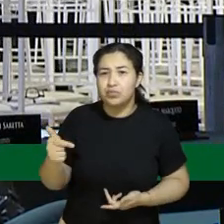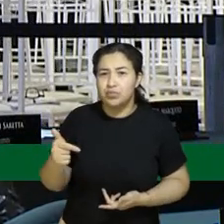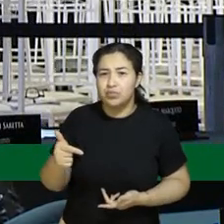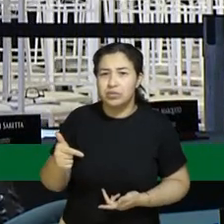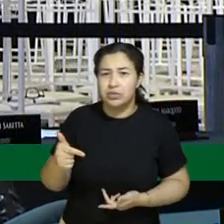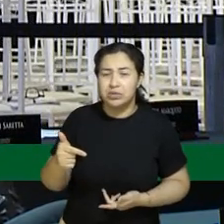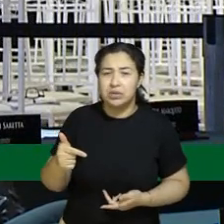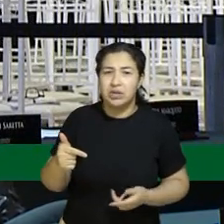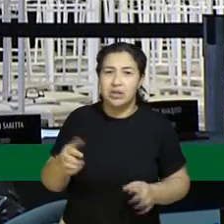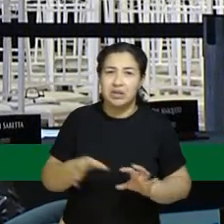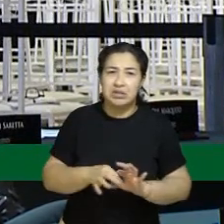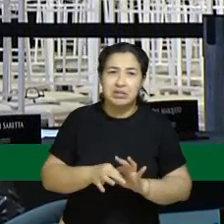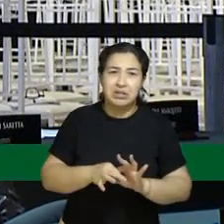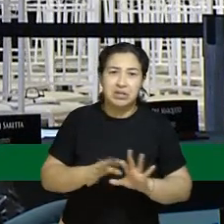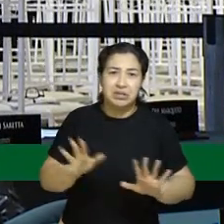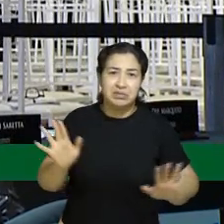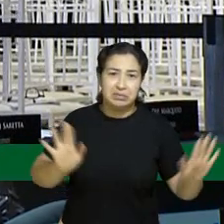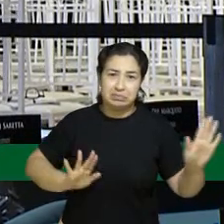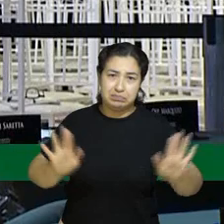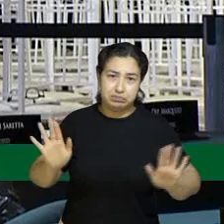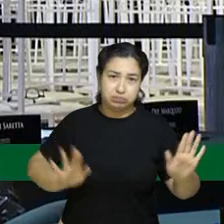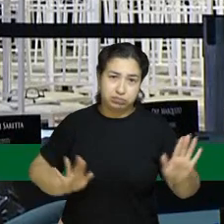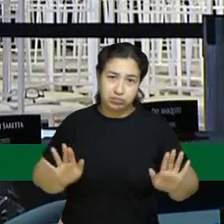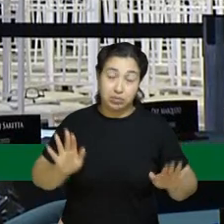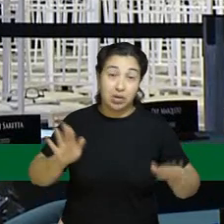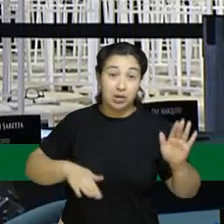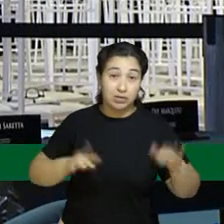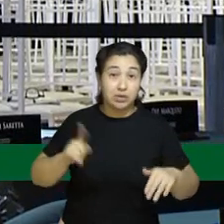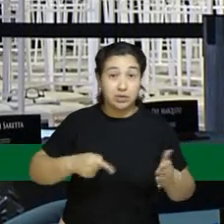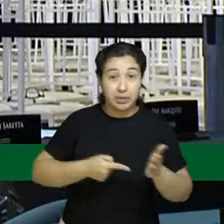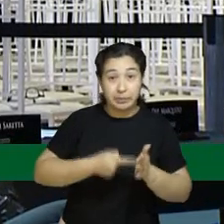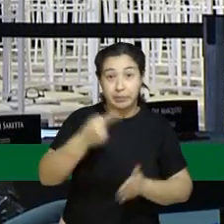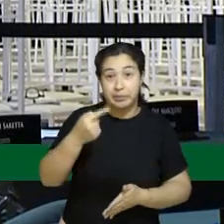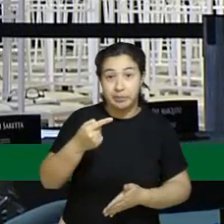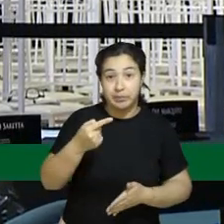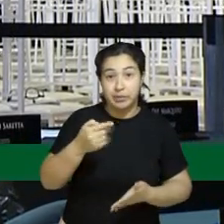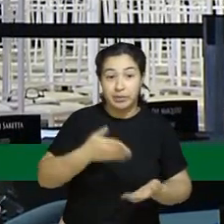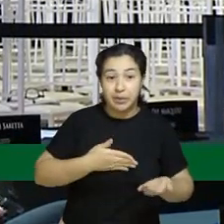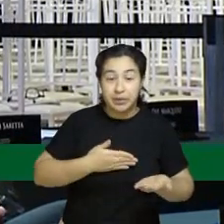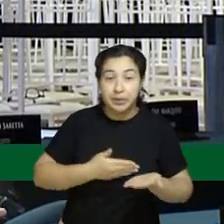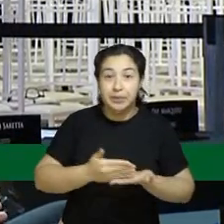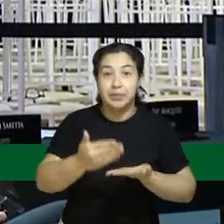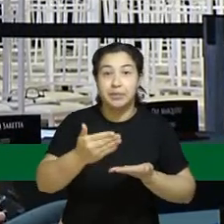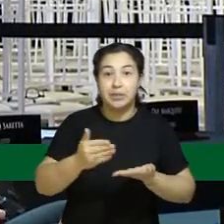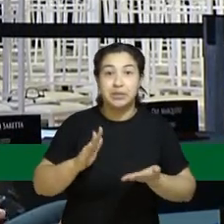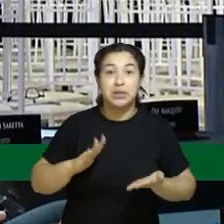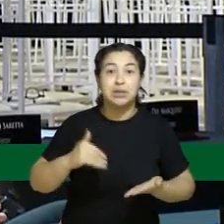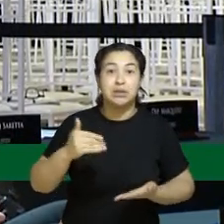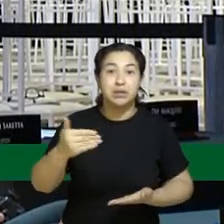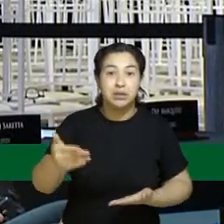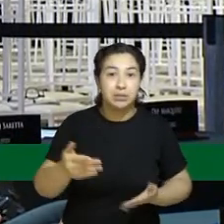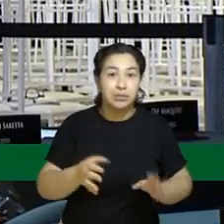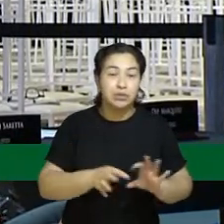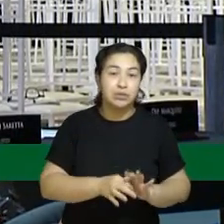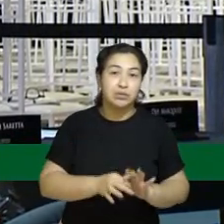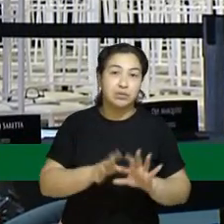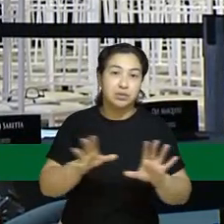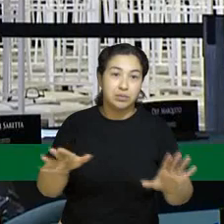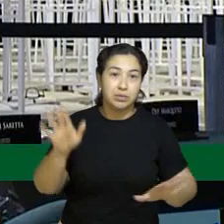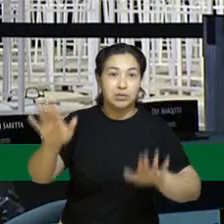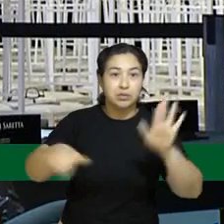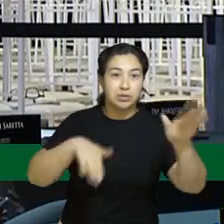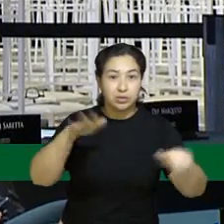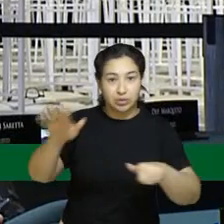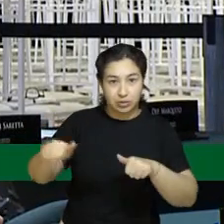uma concessão, uma permissão. Muitas vezes é o primeiro passo, é o passo de entrada. E a autorização pode se dar, inclusive, por chamamento público.